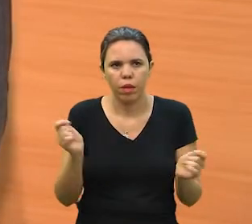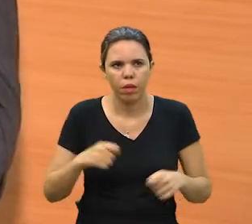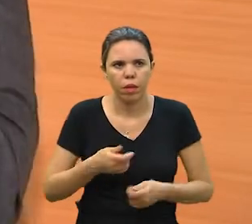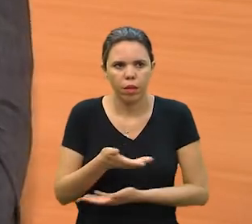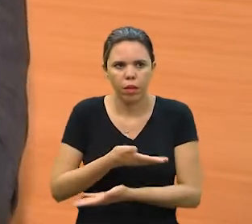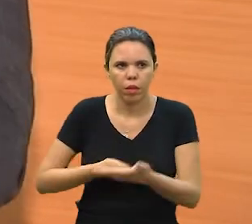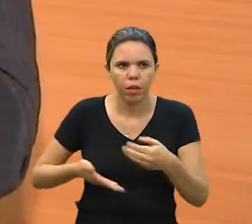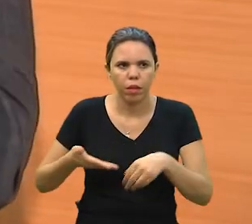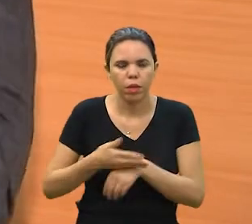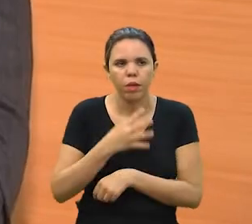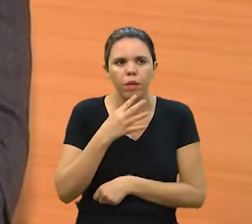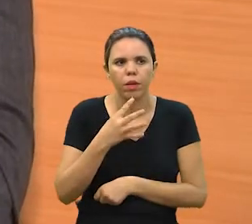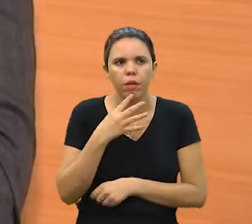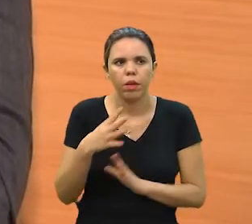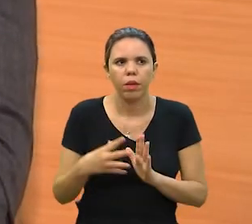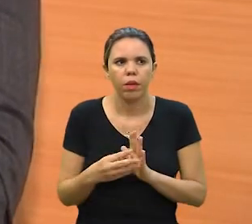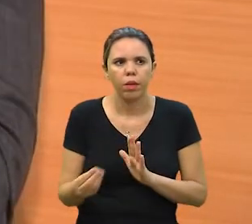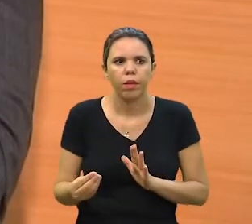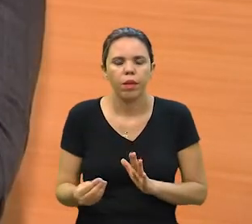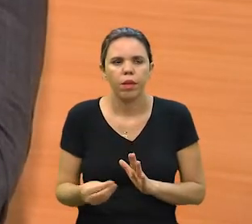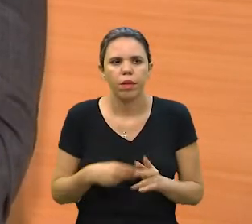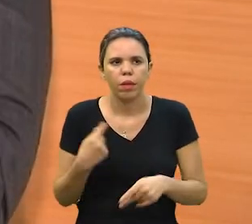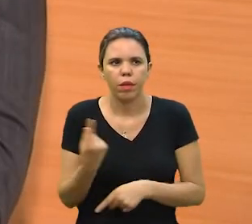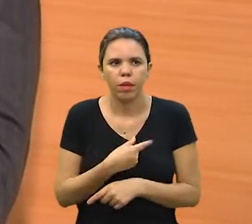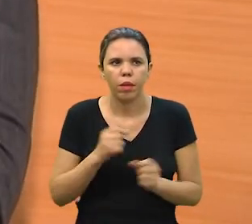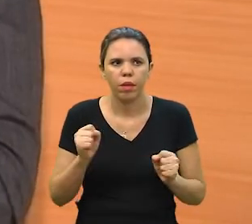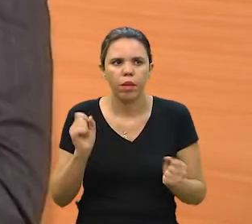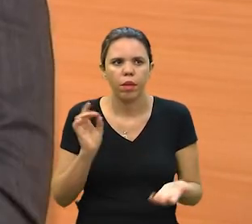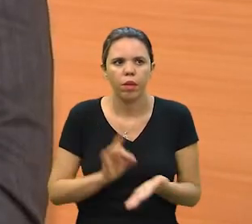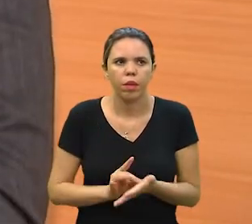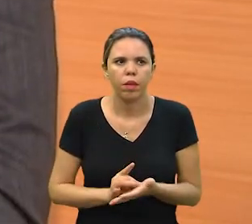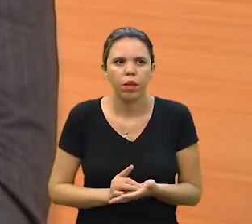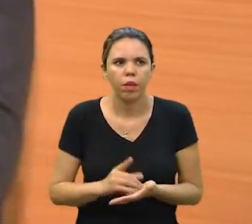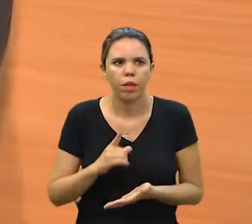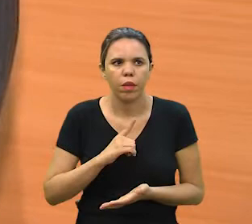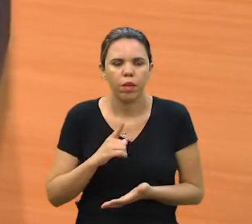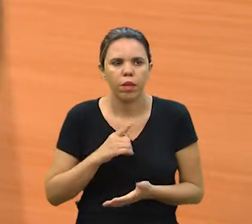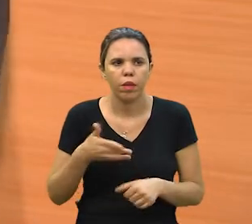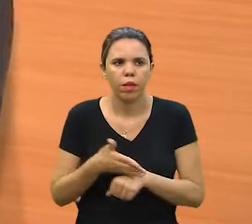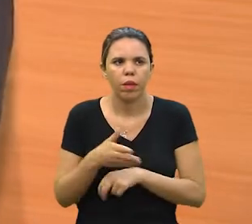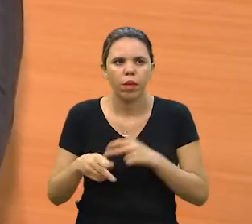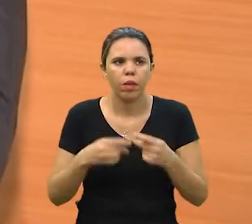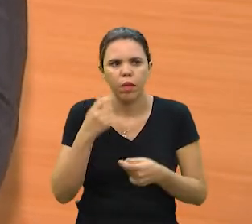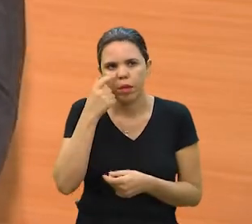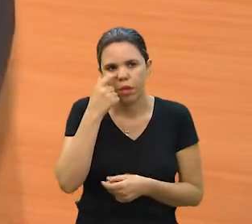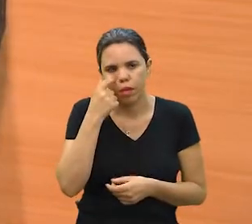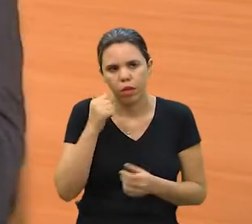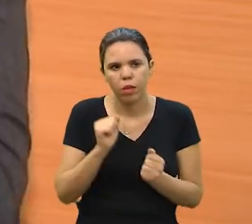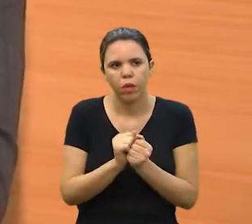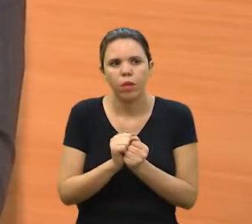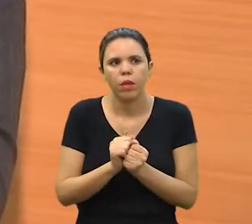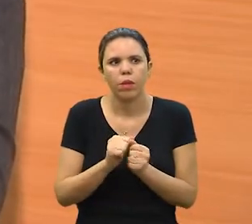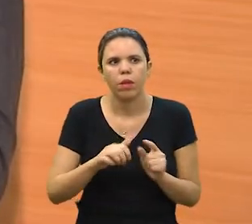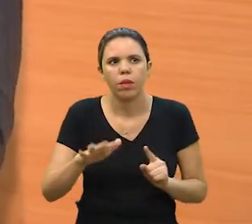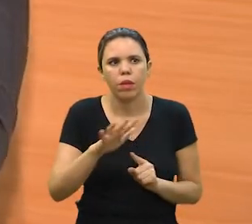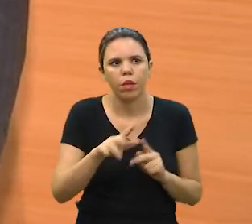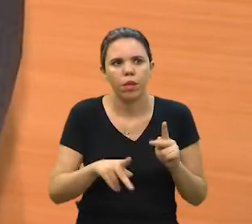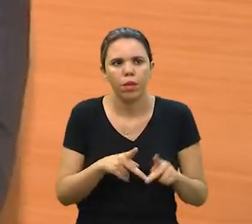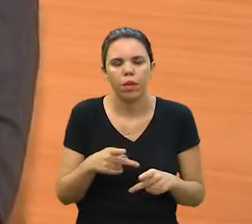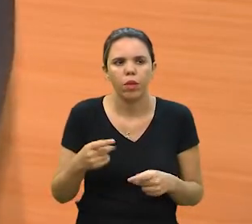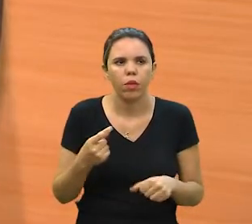possam interagir, possam conhecer esse modelo e que a gente possa realmente ter essa participação e, junto com a